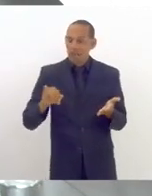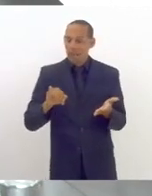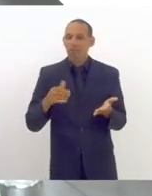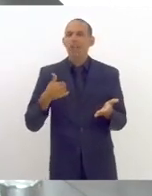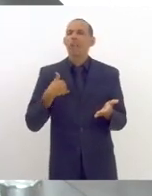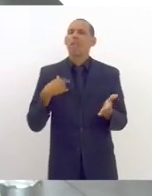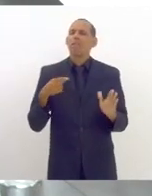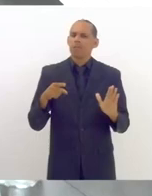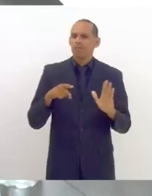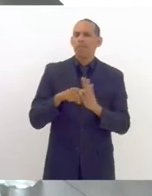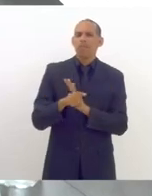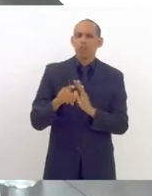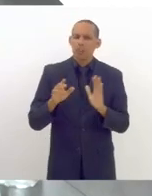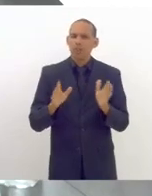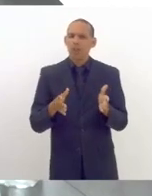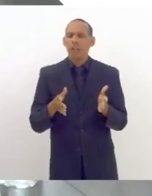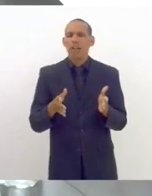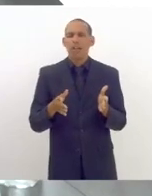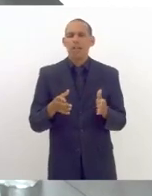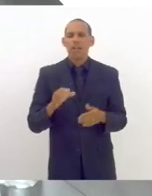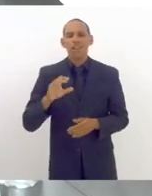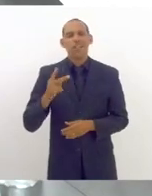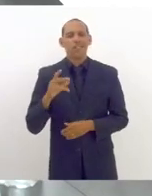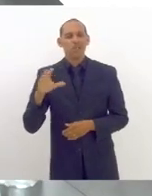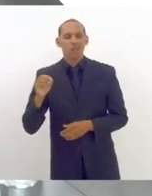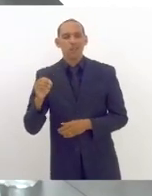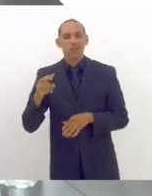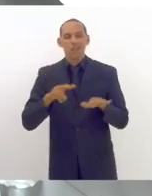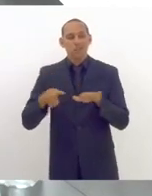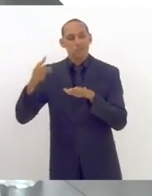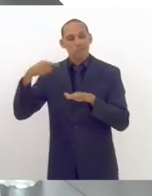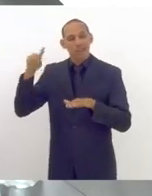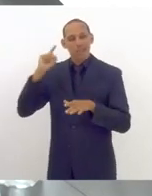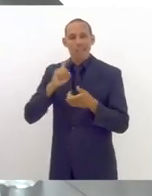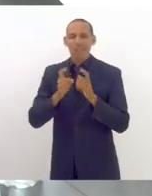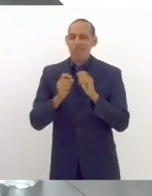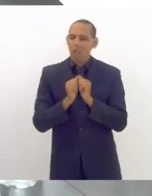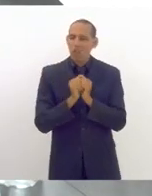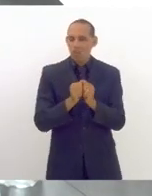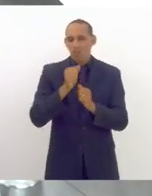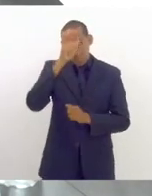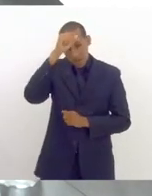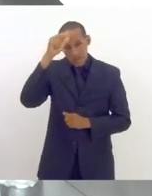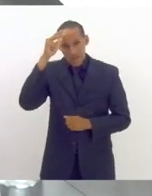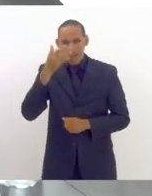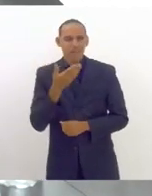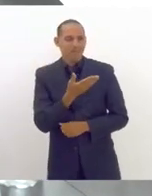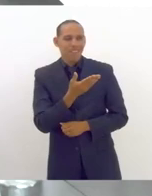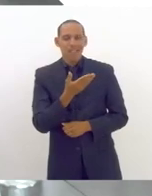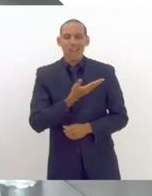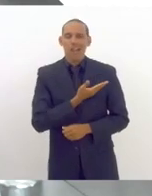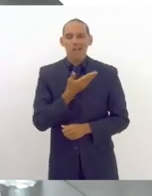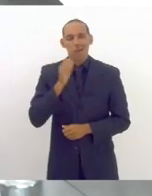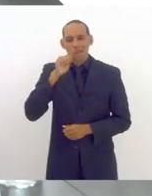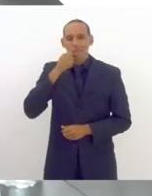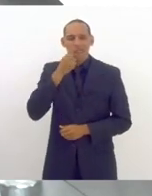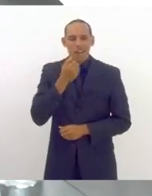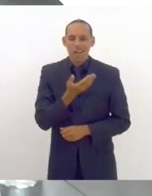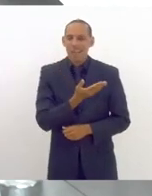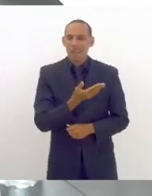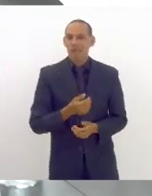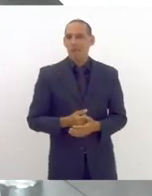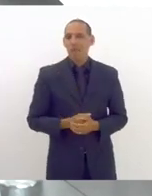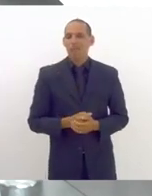que eu fiz ao Chico Machado que na semana passada houve uma reunião onde estava o prefeito do Rio nosso querido amigo Eduardo Paes